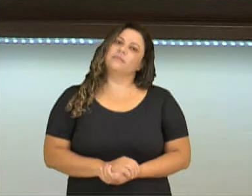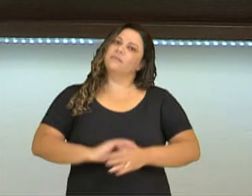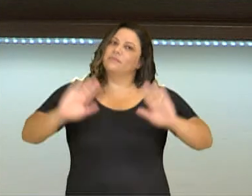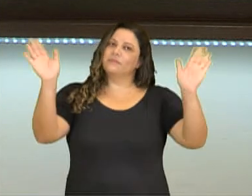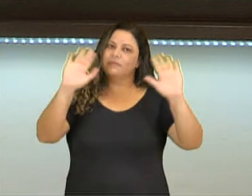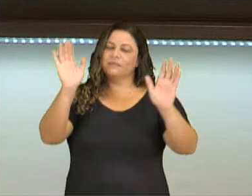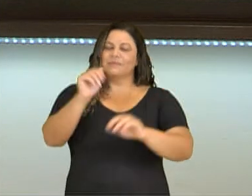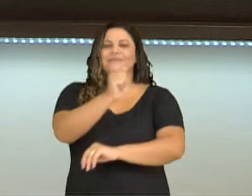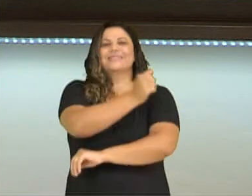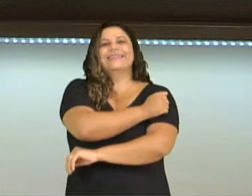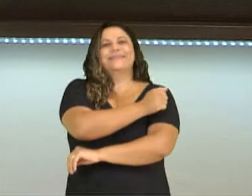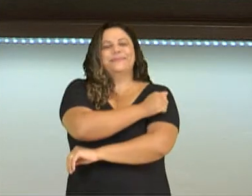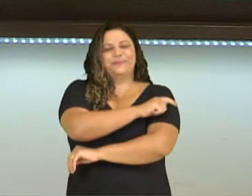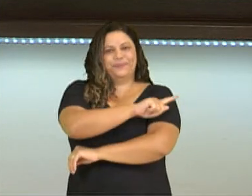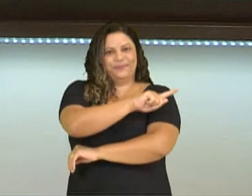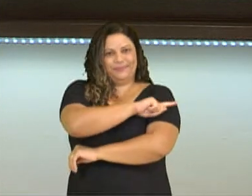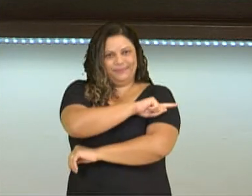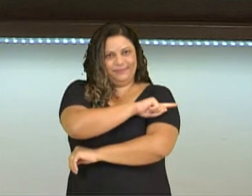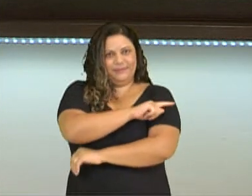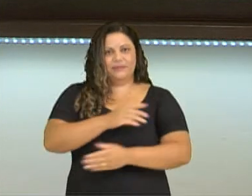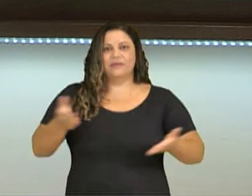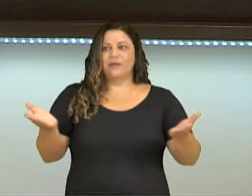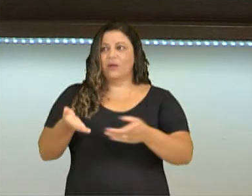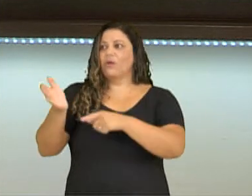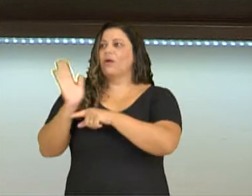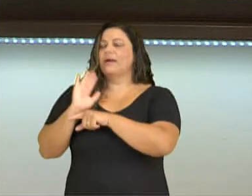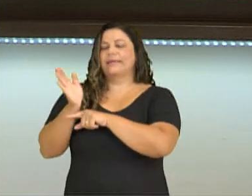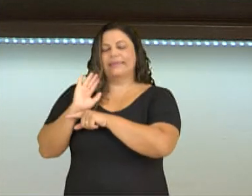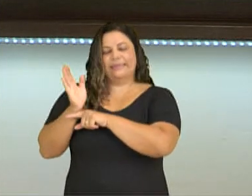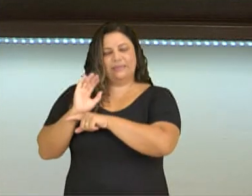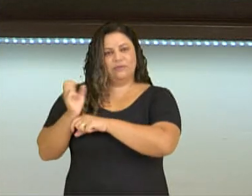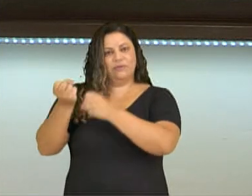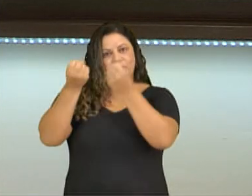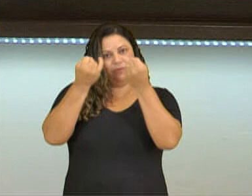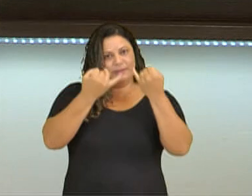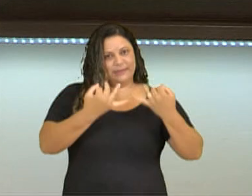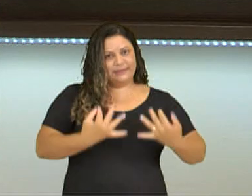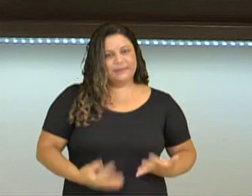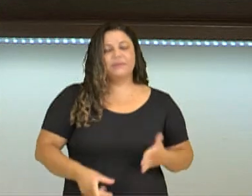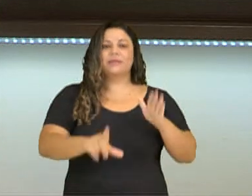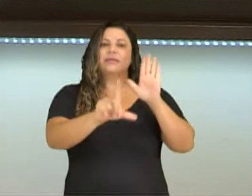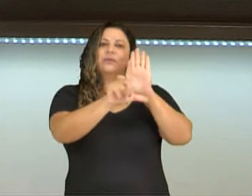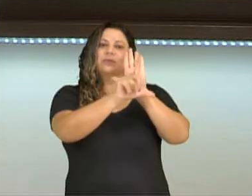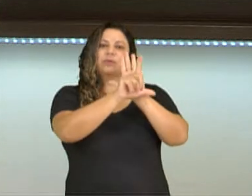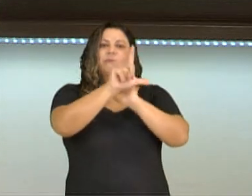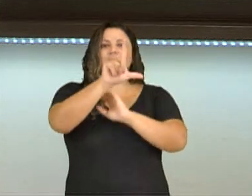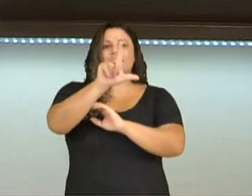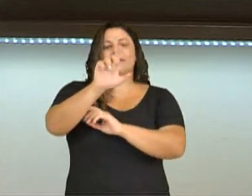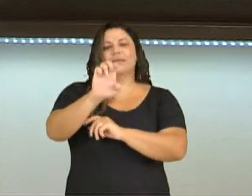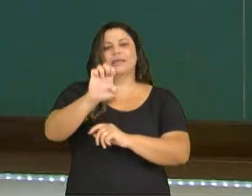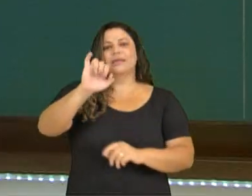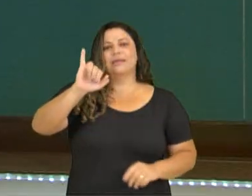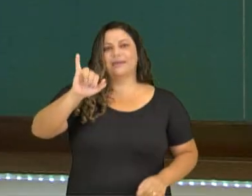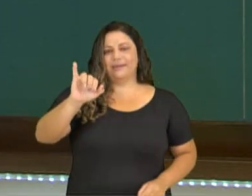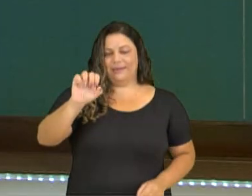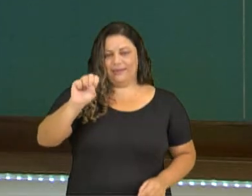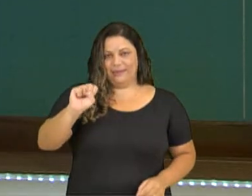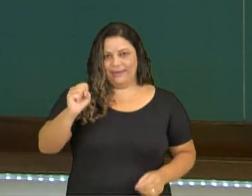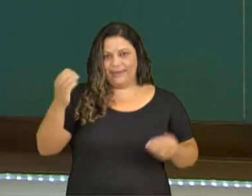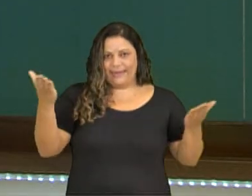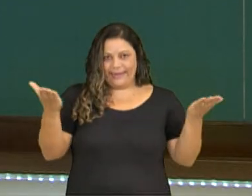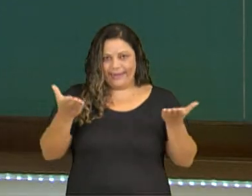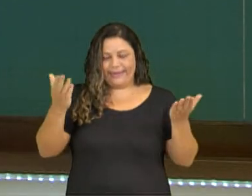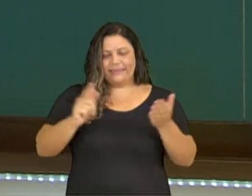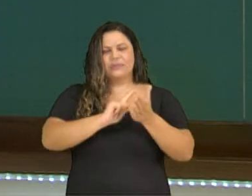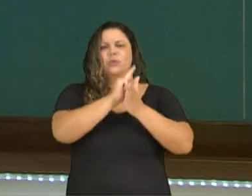Olá, estudantes do 7º ano. Neste vídeo vamos falar um pouquinho sobre leis. Vamos falar sobre leis enquanto